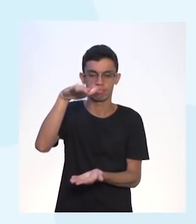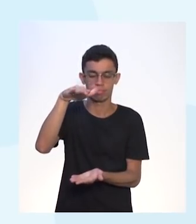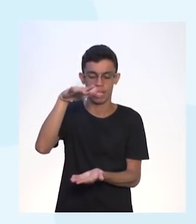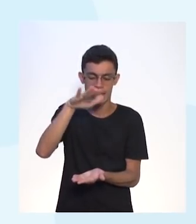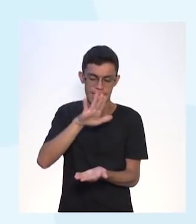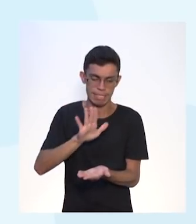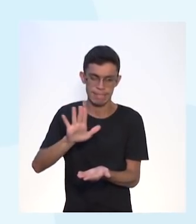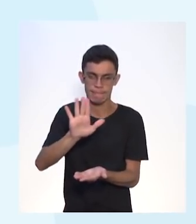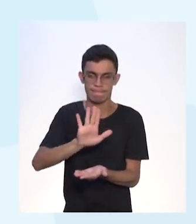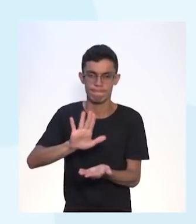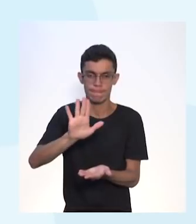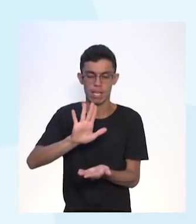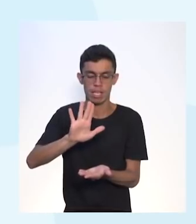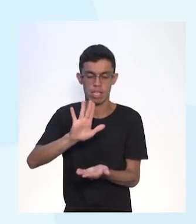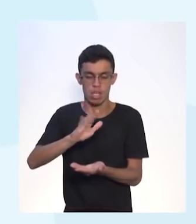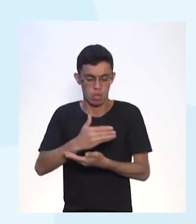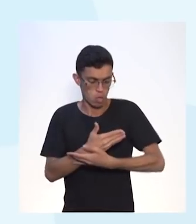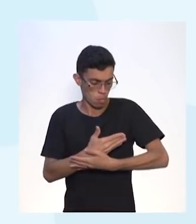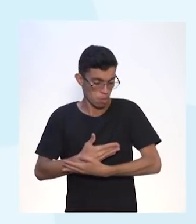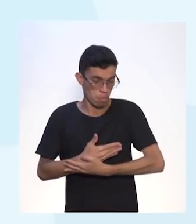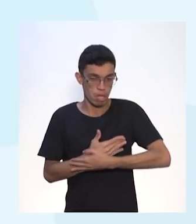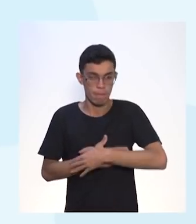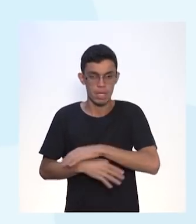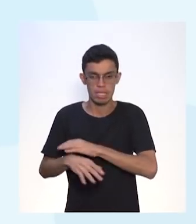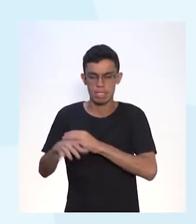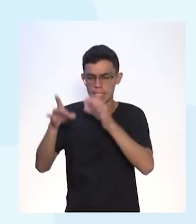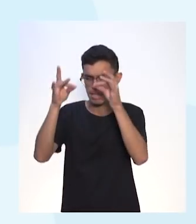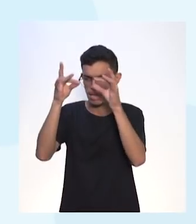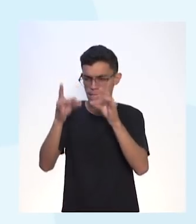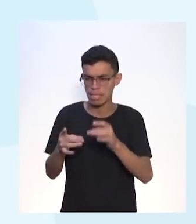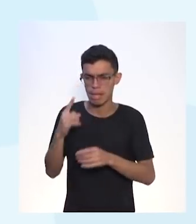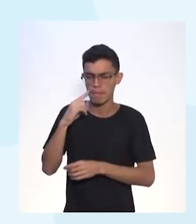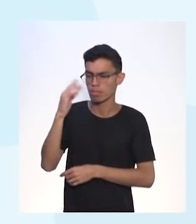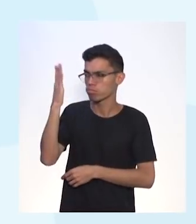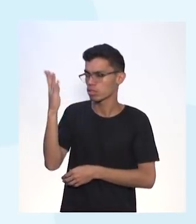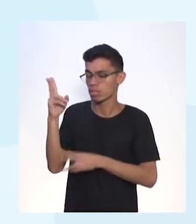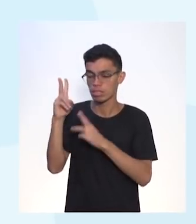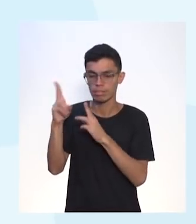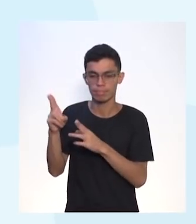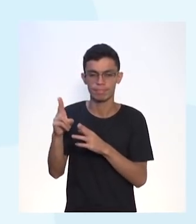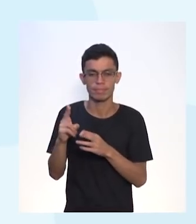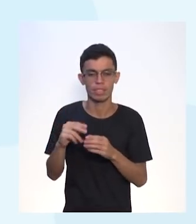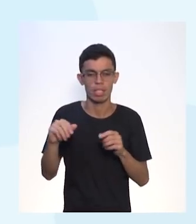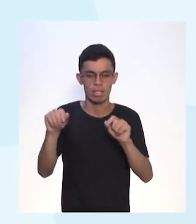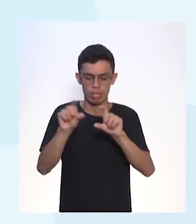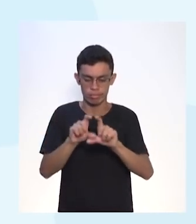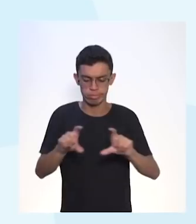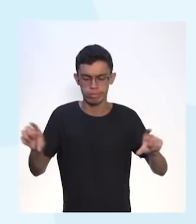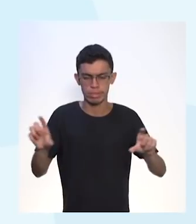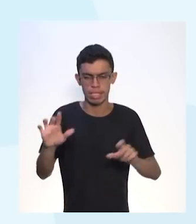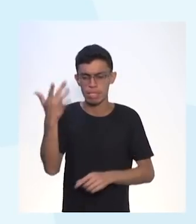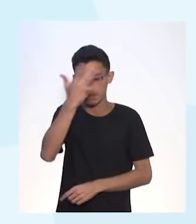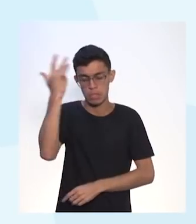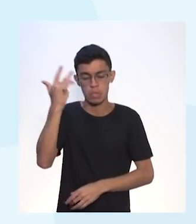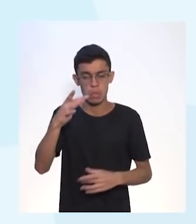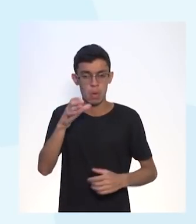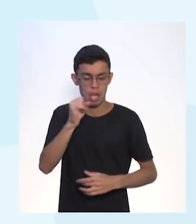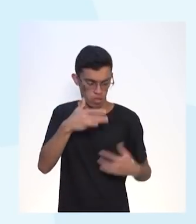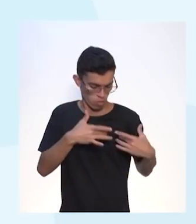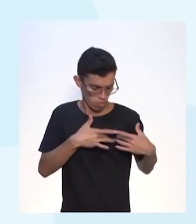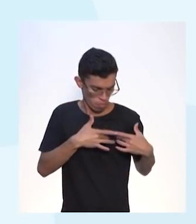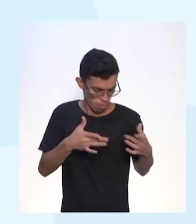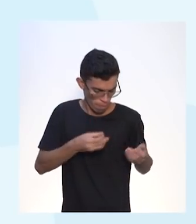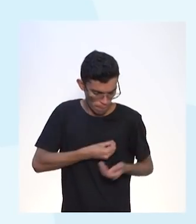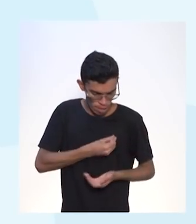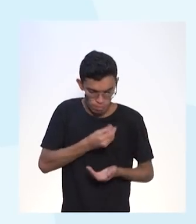bebê. E nós temos mais um texto embaixo. Então, quem doa leite materno faz diferença na